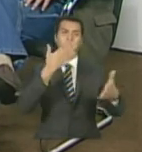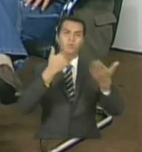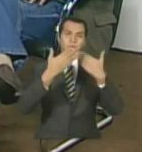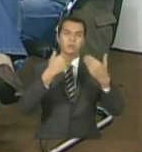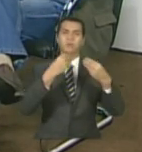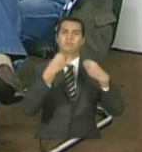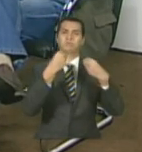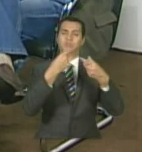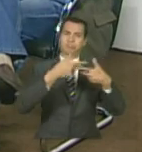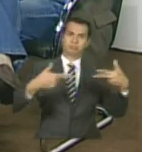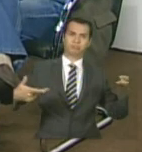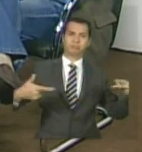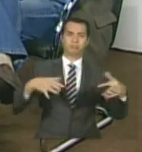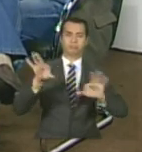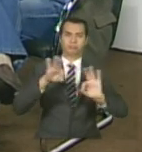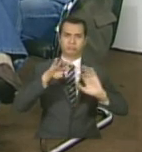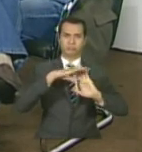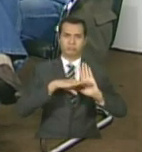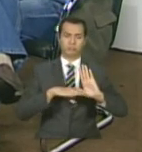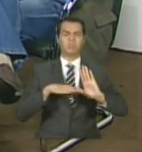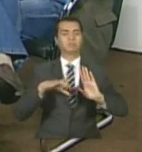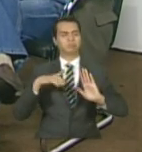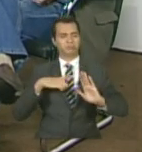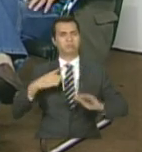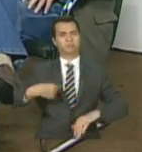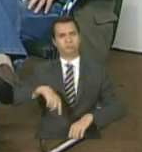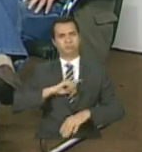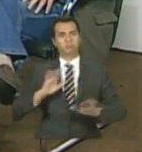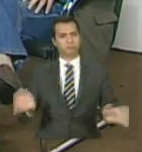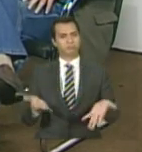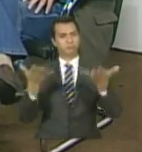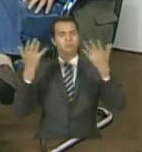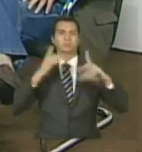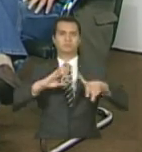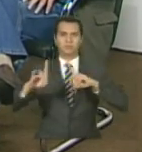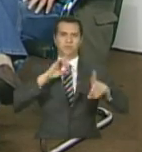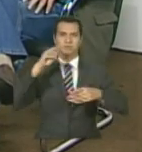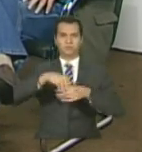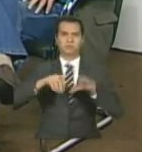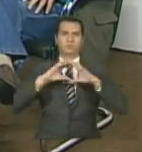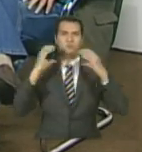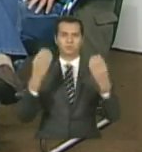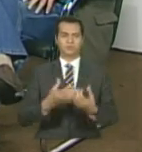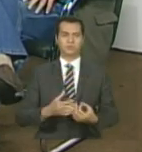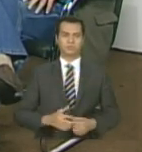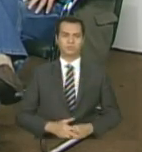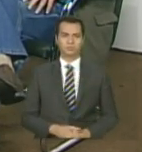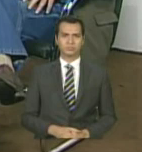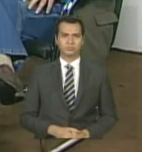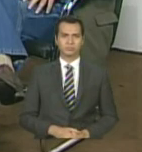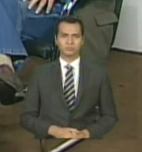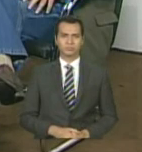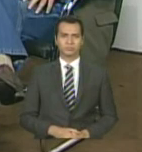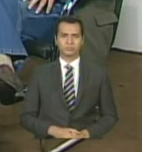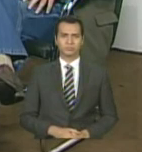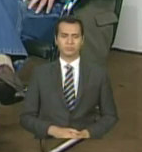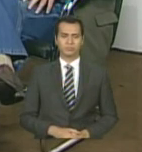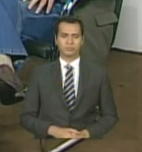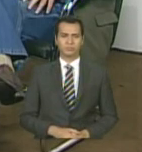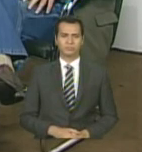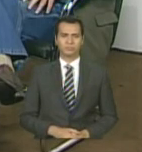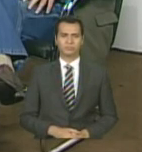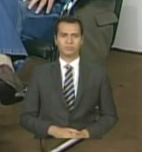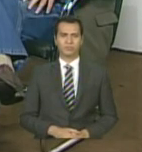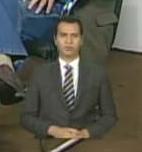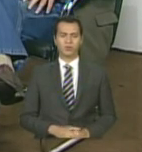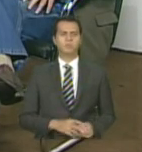nacional, impulsiona muito e pauta muito o debate dessas conferências. Eu vou aproveitar, Marília,